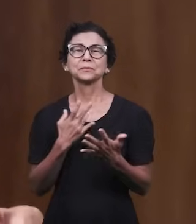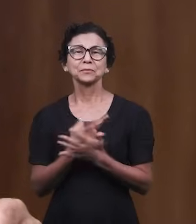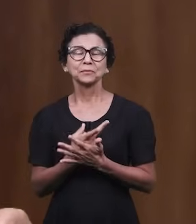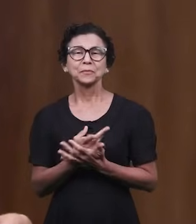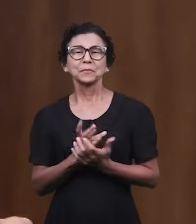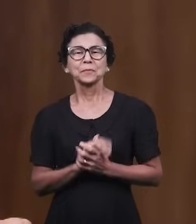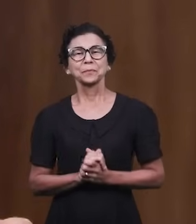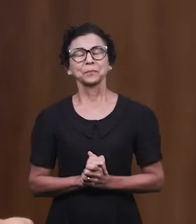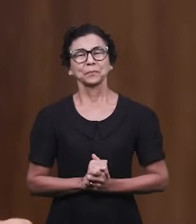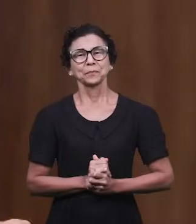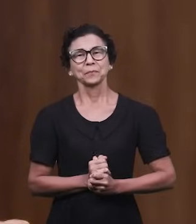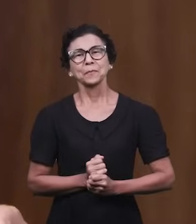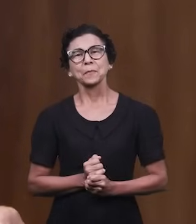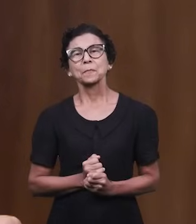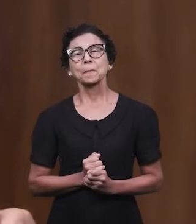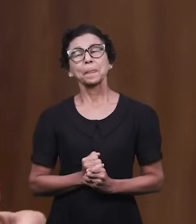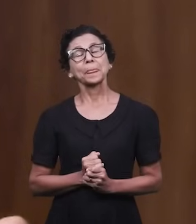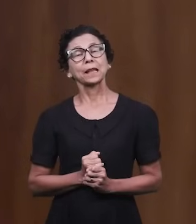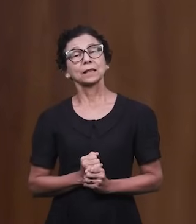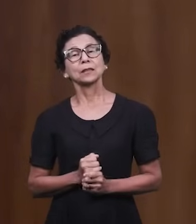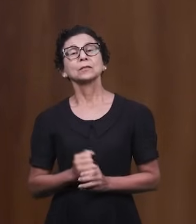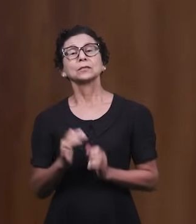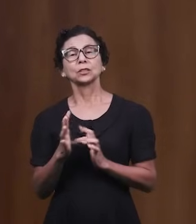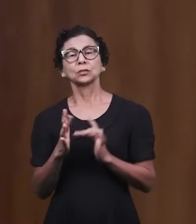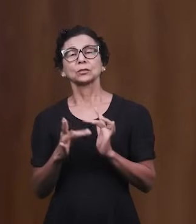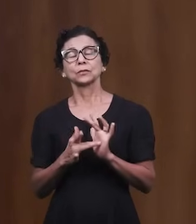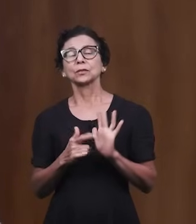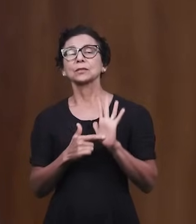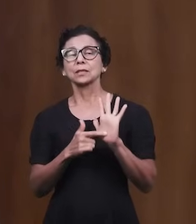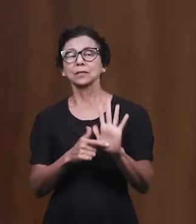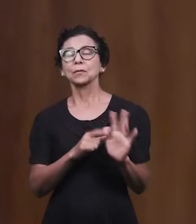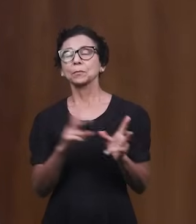aquilo que nos indica que a volta